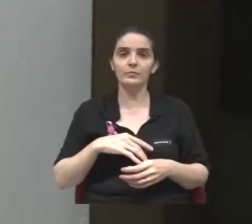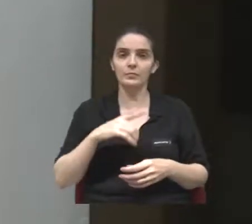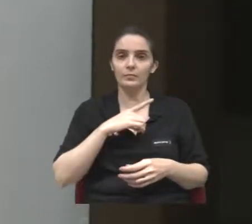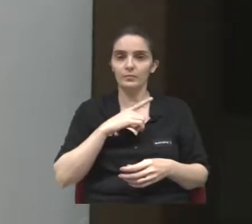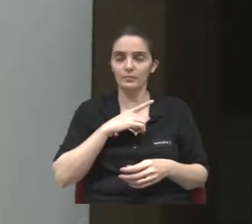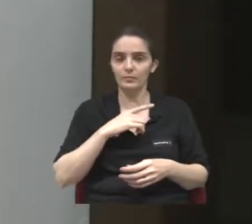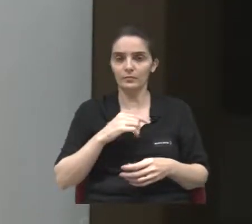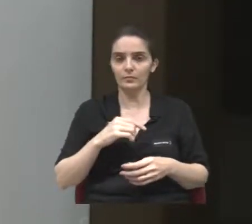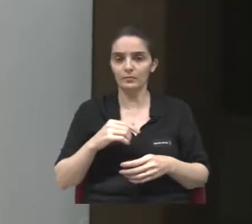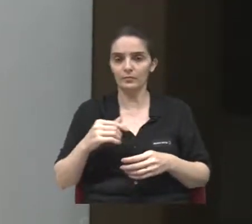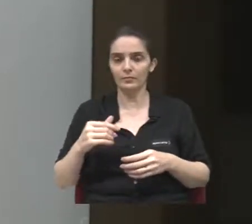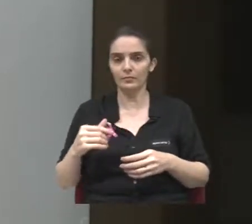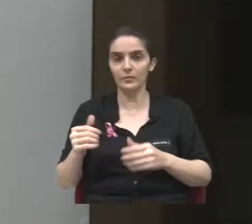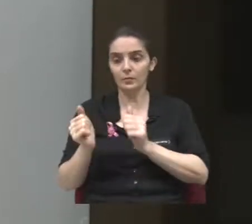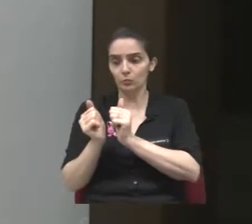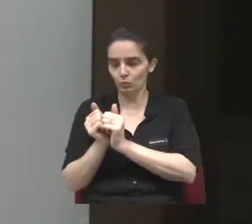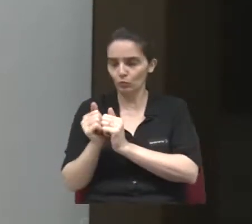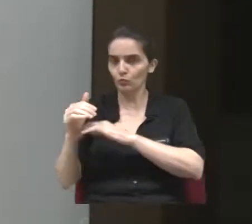colocou